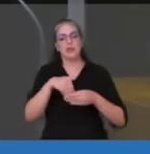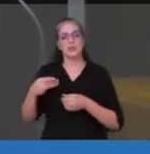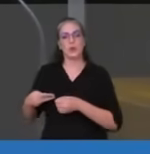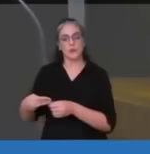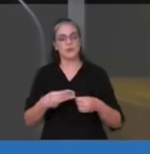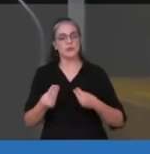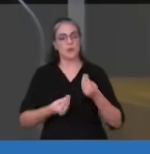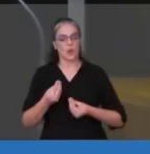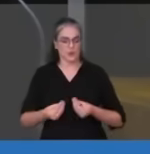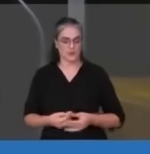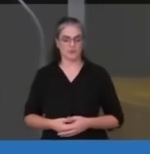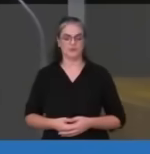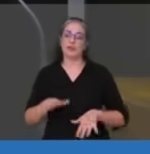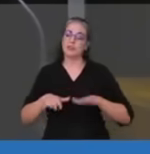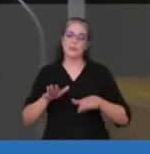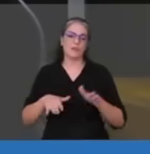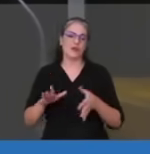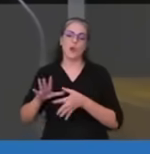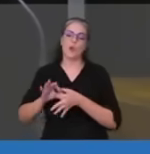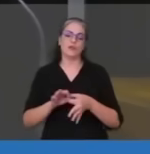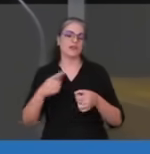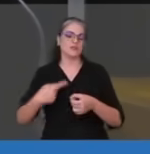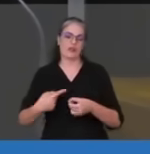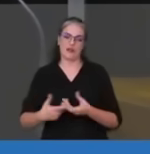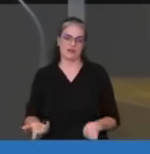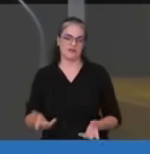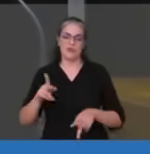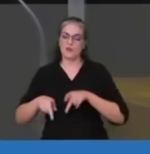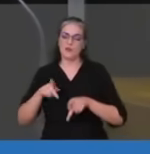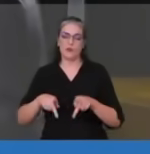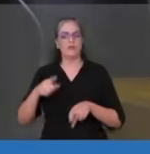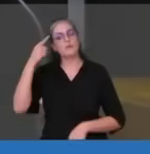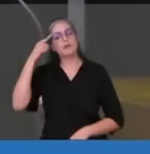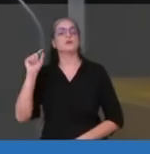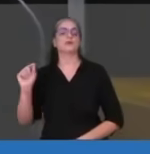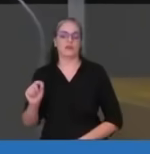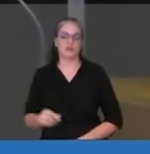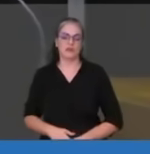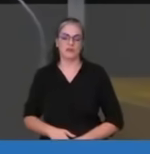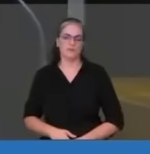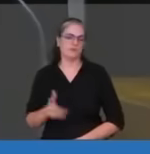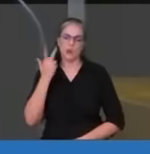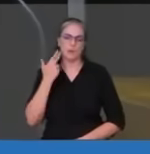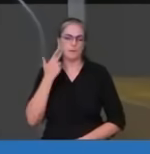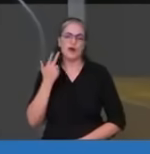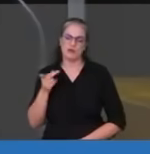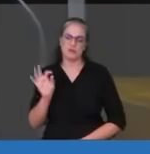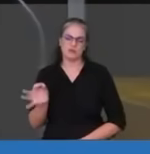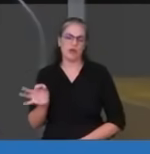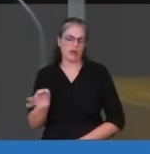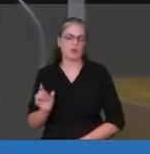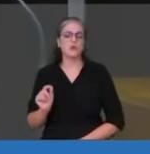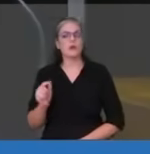presidente do da realidade local o povo vota muito pensando e isso é natural e correto até